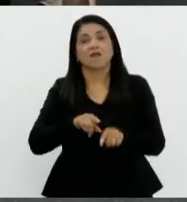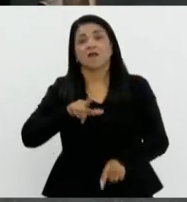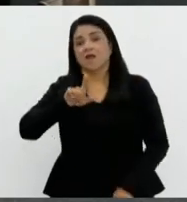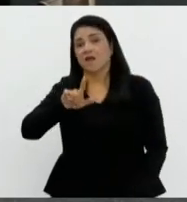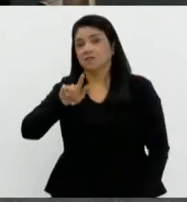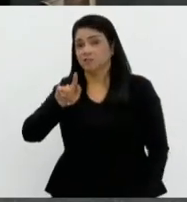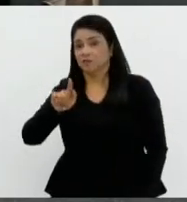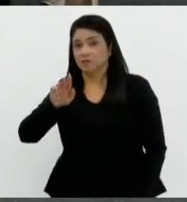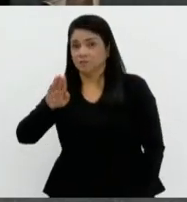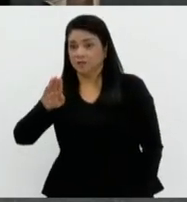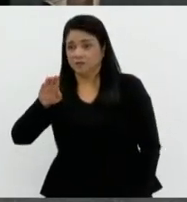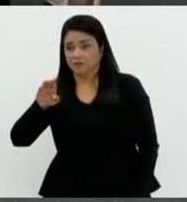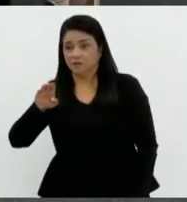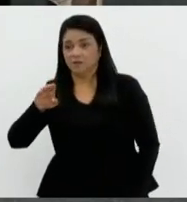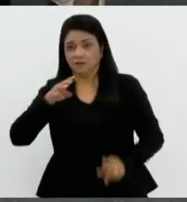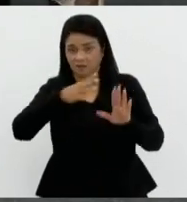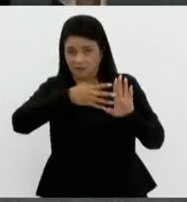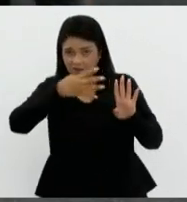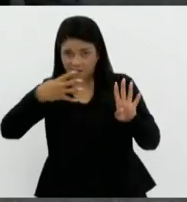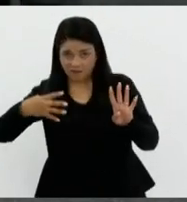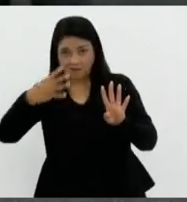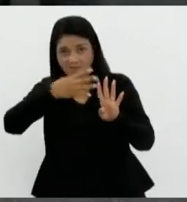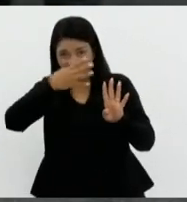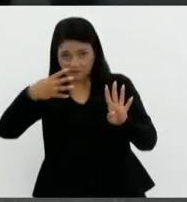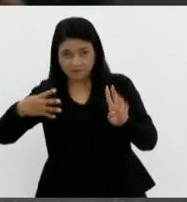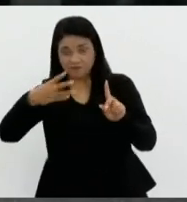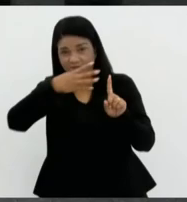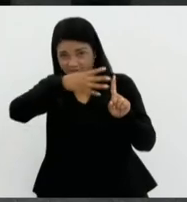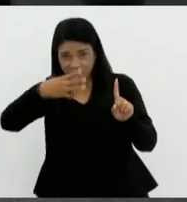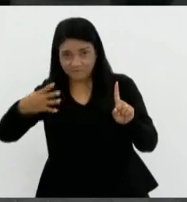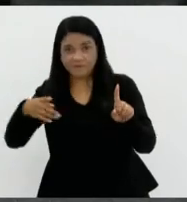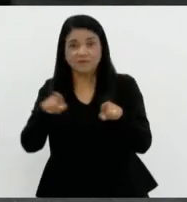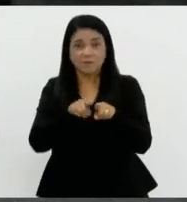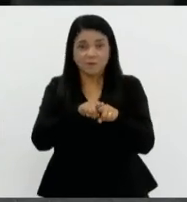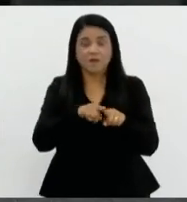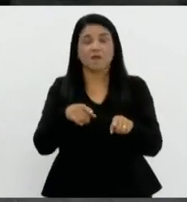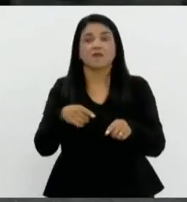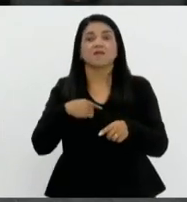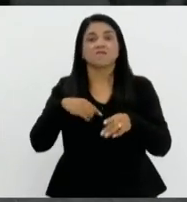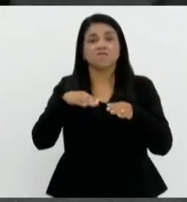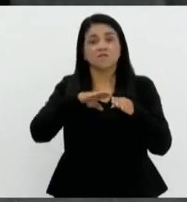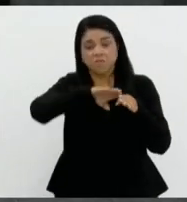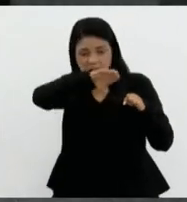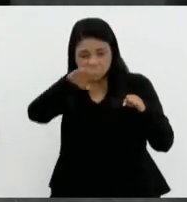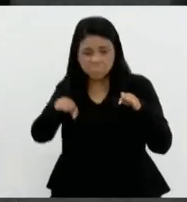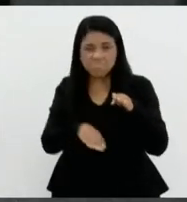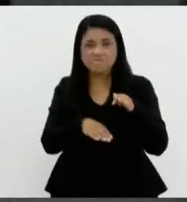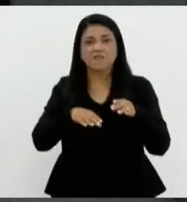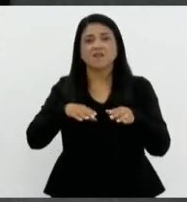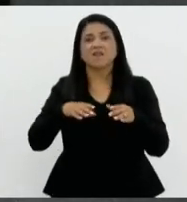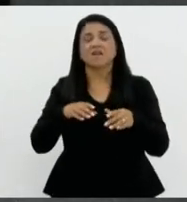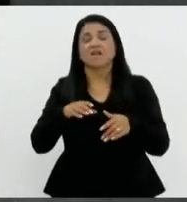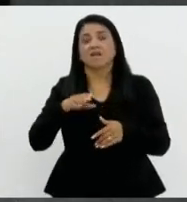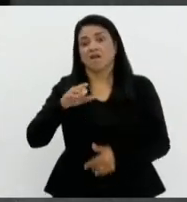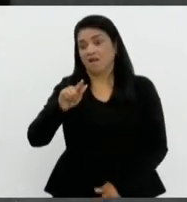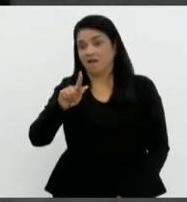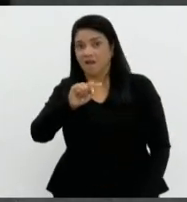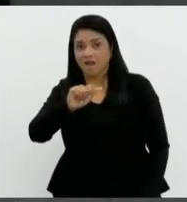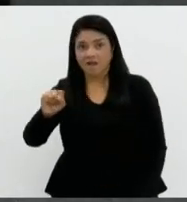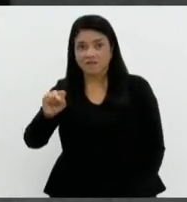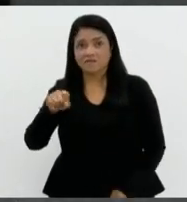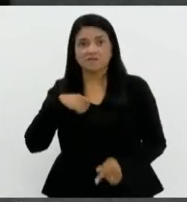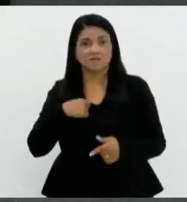humanidade já teve, uma coisa planejada com conceito de raça ariana superior, câmaras de gás. Isso não pode